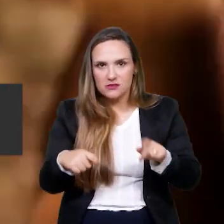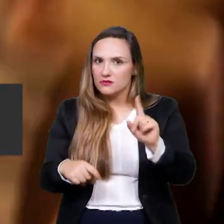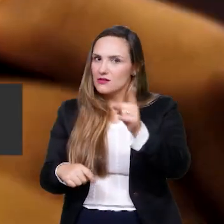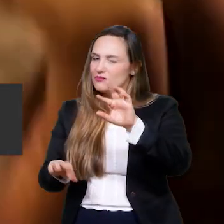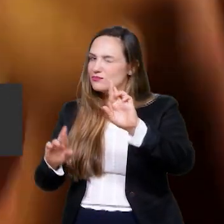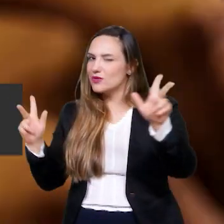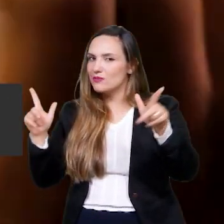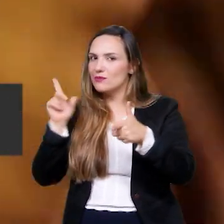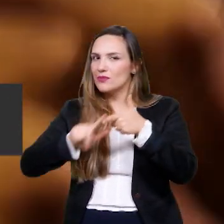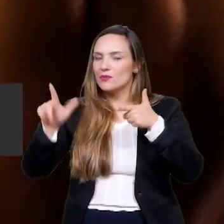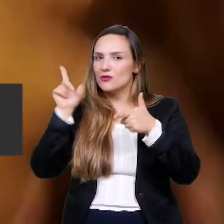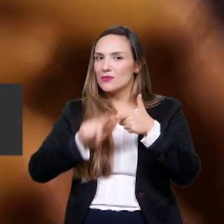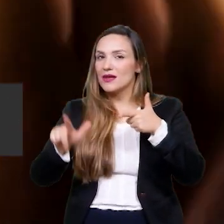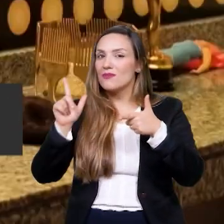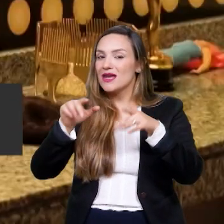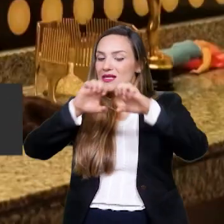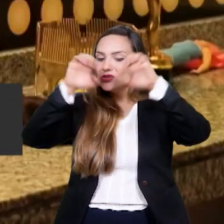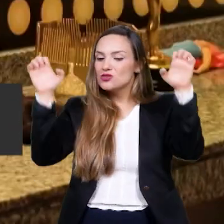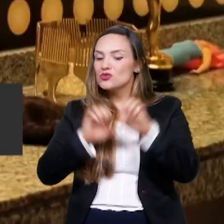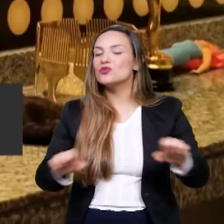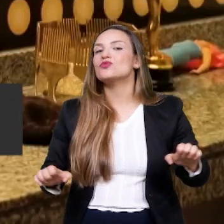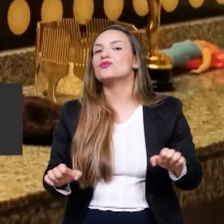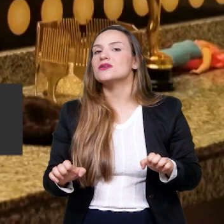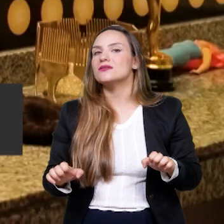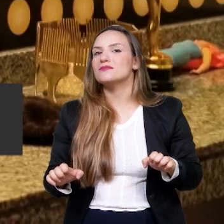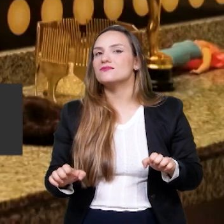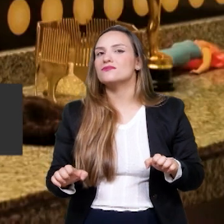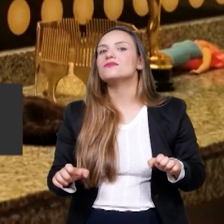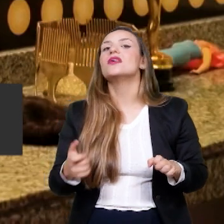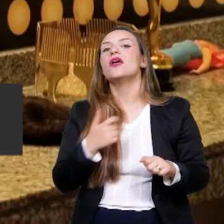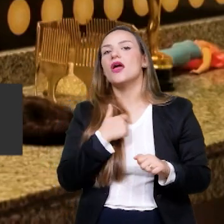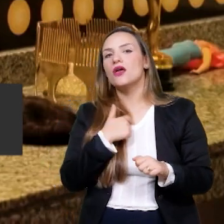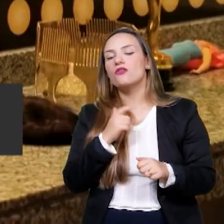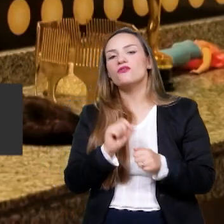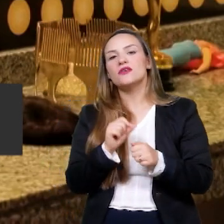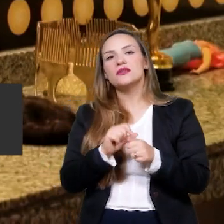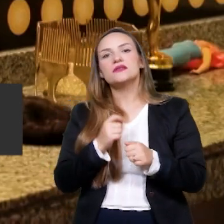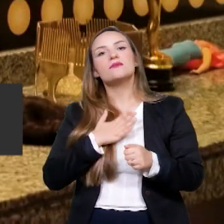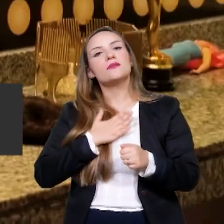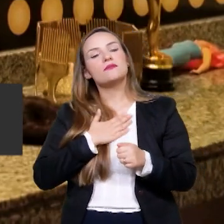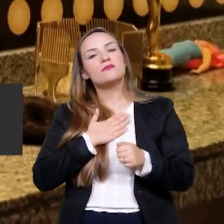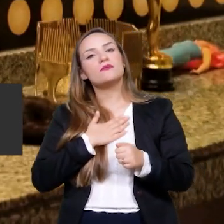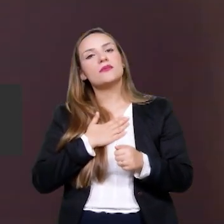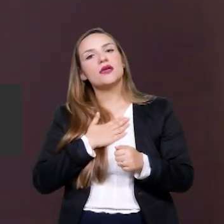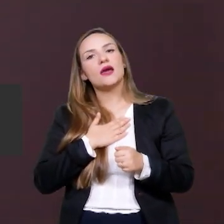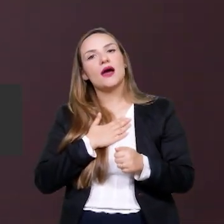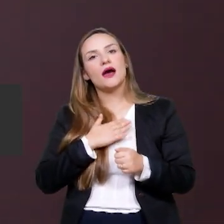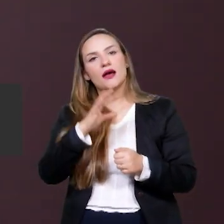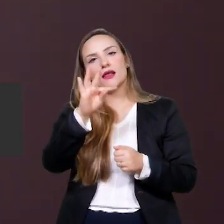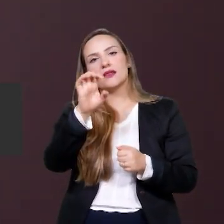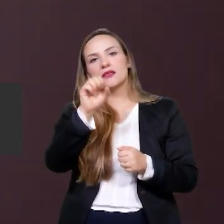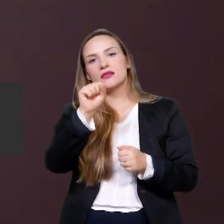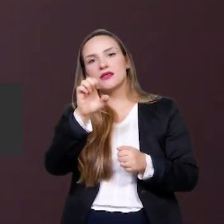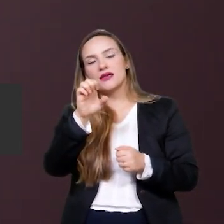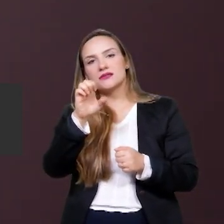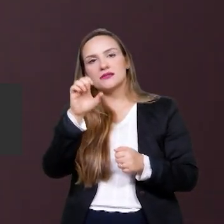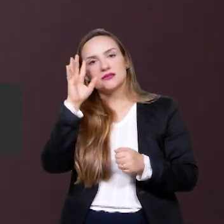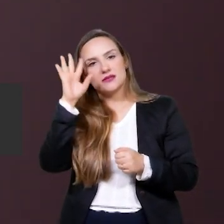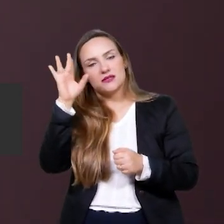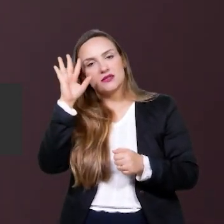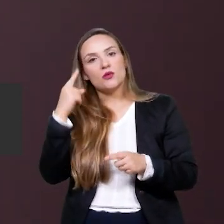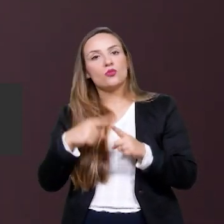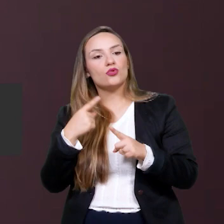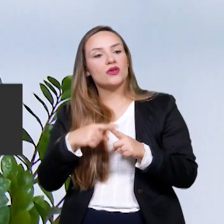estrutural. E isso vem desde o período escravocrata, né? Foi inclusive tema da minha tese, que é a hipersexualização do corpo da